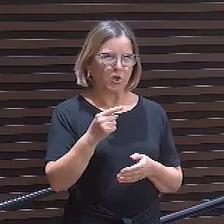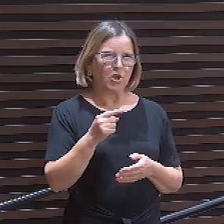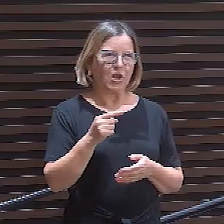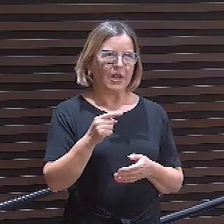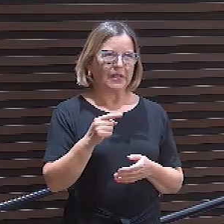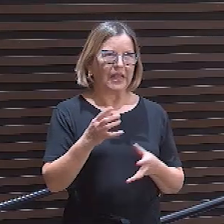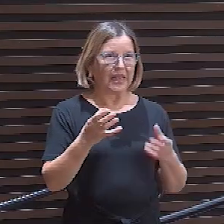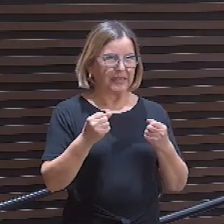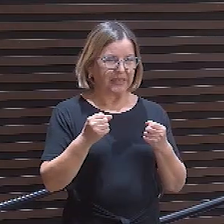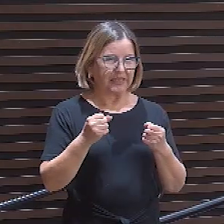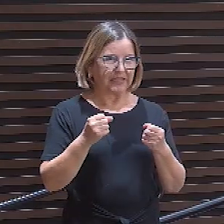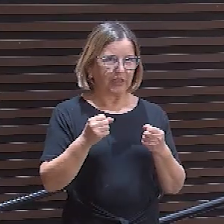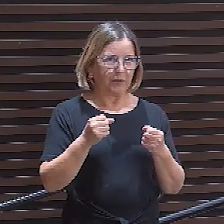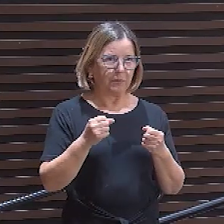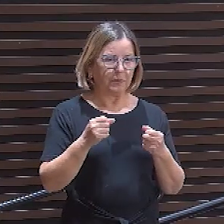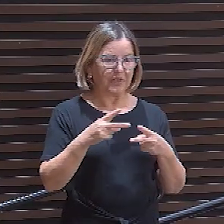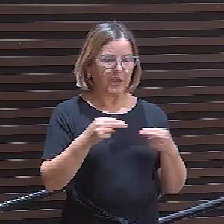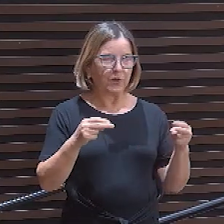ele cedeu.